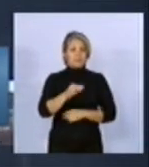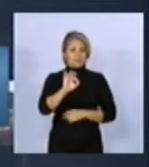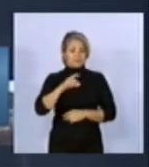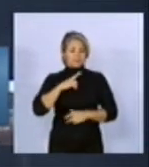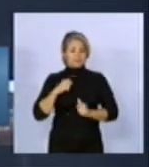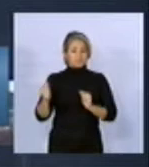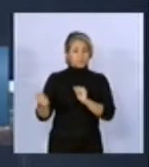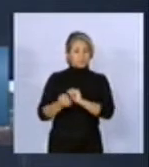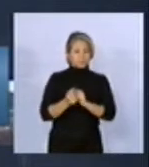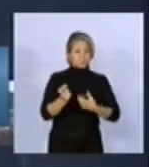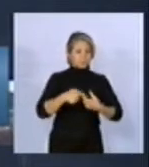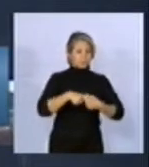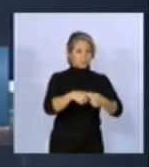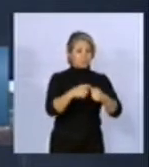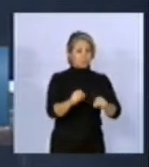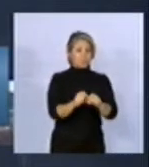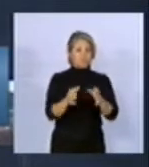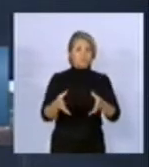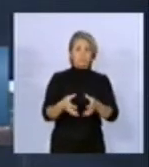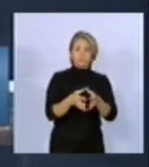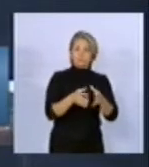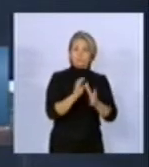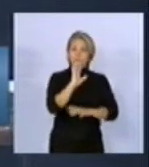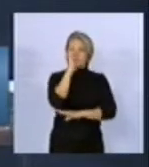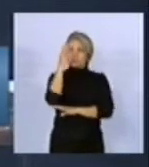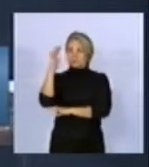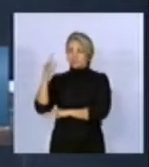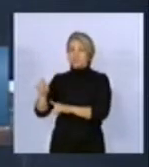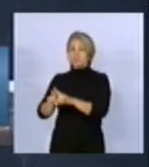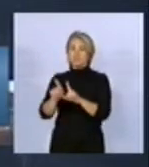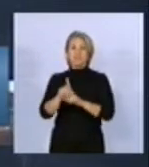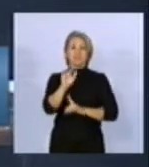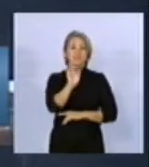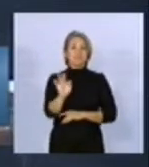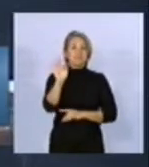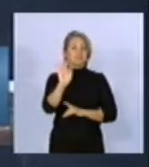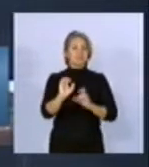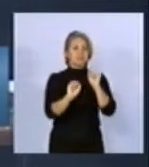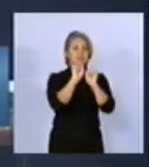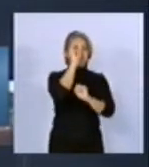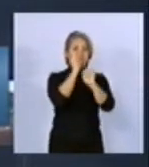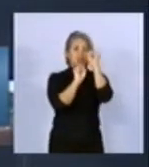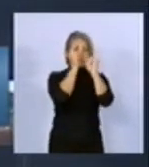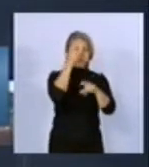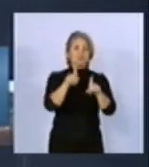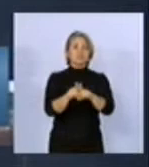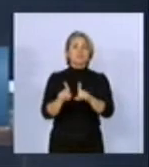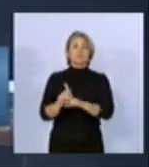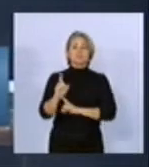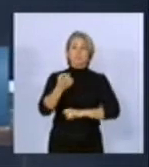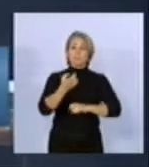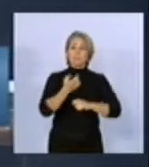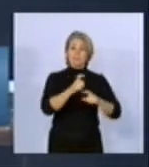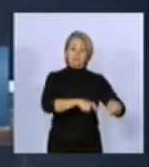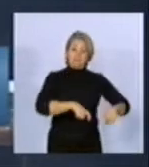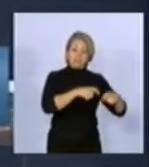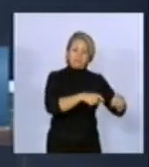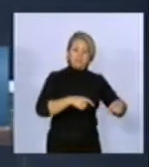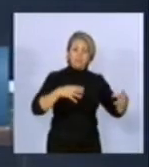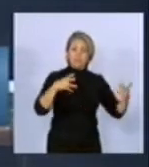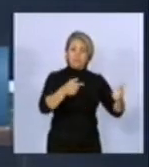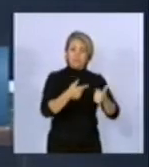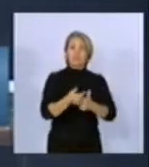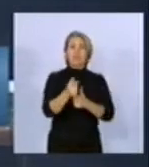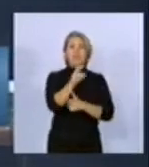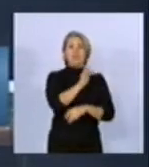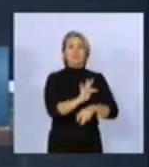o órgão ambiental com a Federação da Agricultura o Ministério Público Organização das cooperativas o